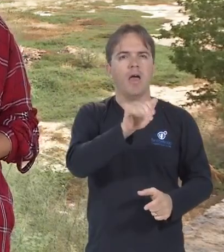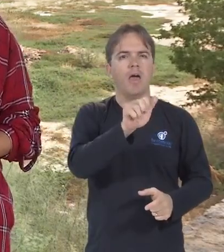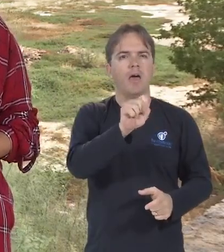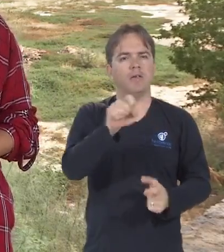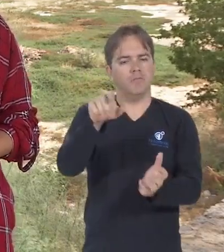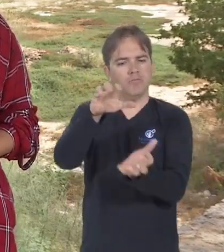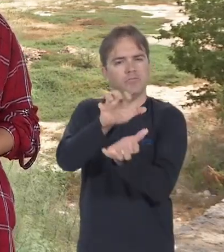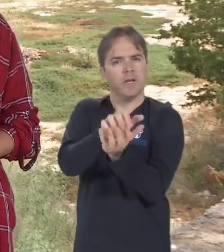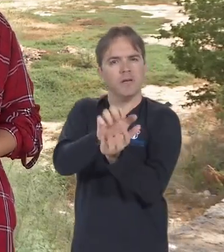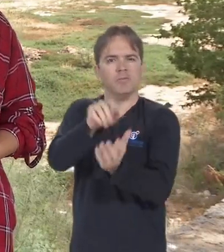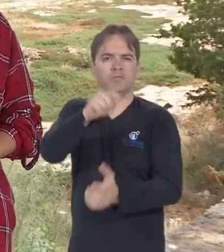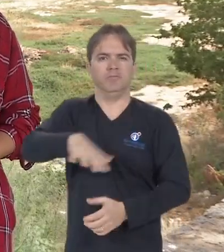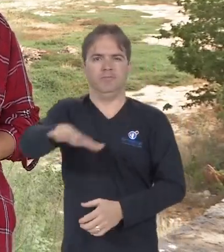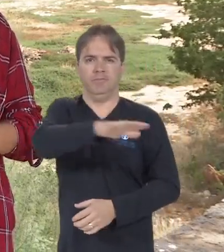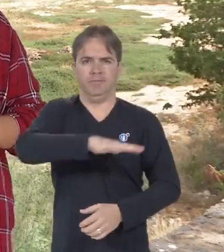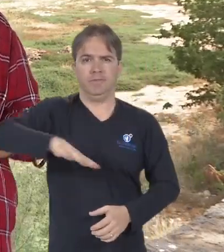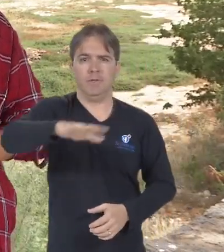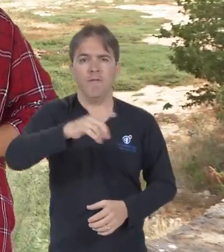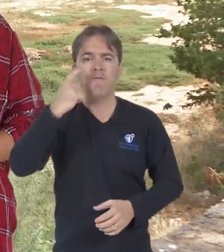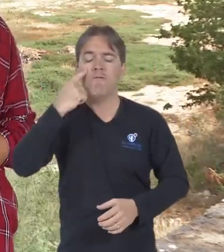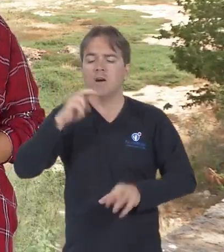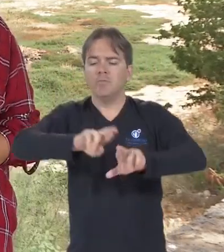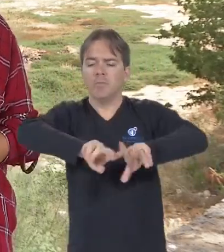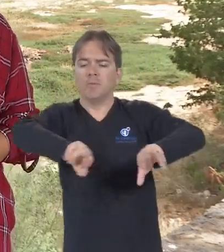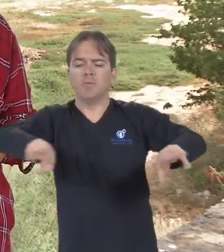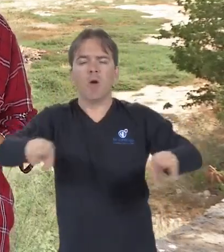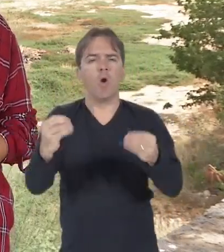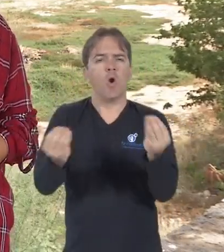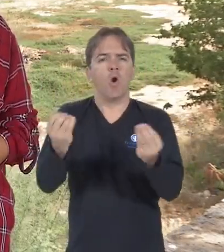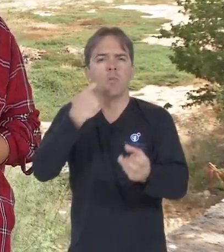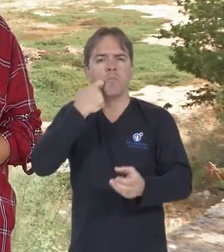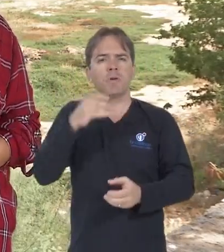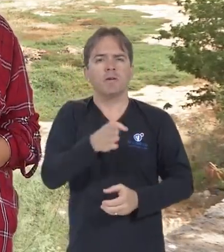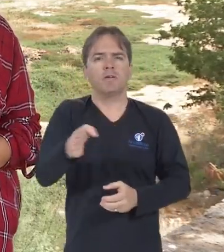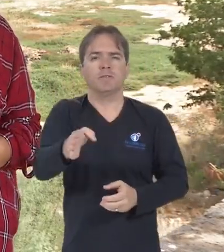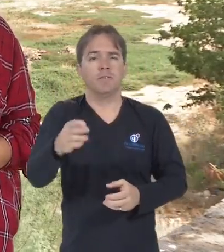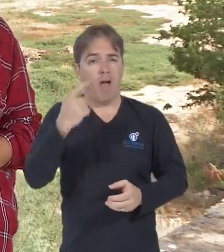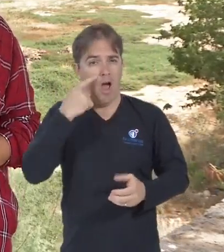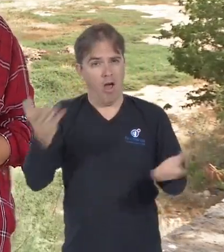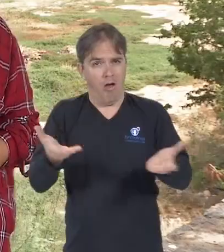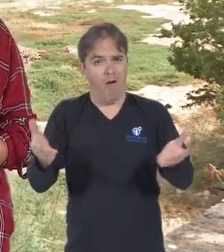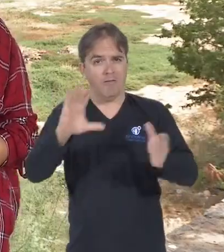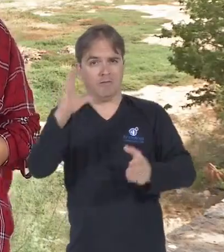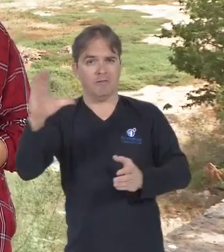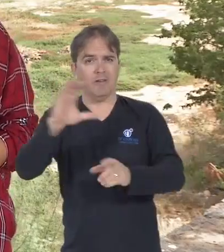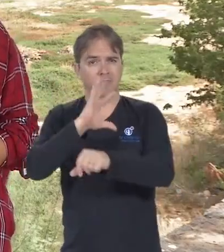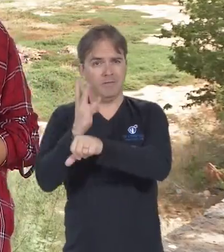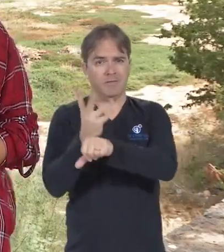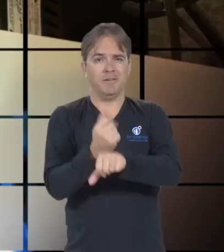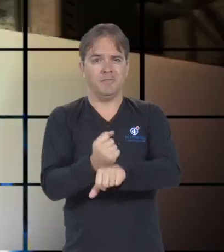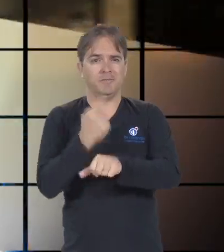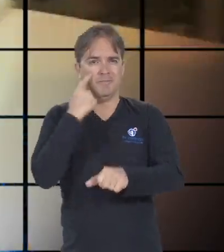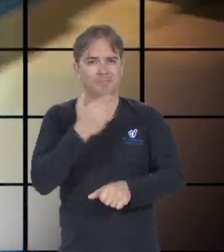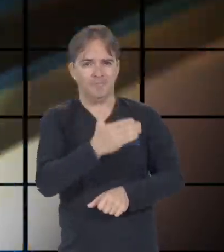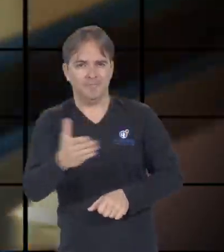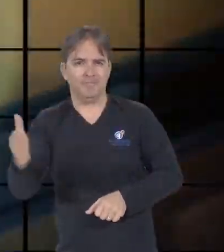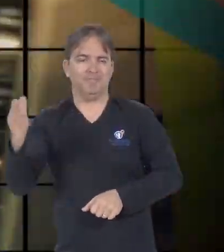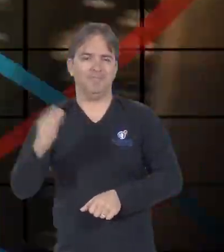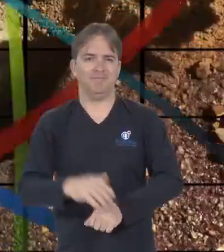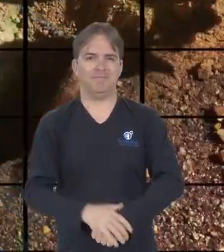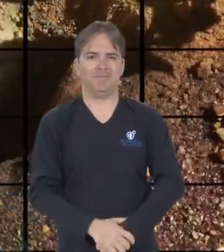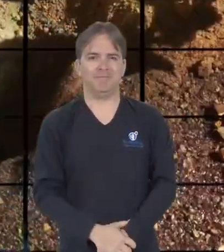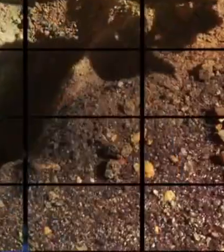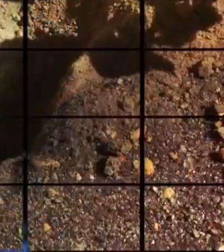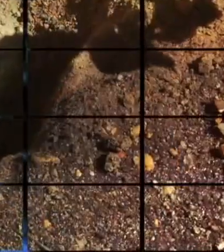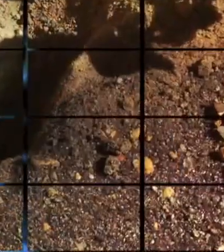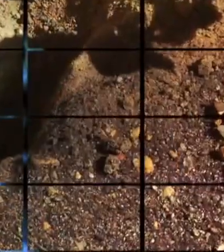é manter a diversidade de peixes nesses locais. Confira agora nessa edição do Ciência no Semiárido.